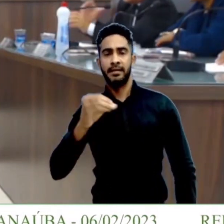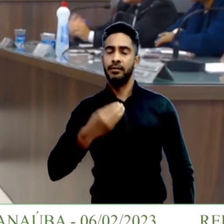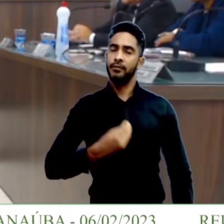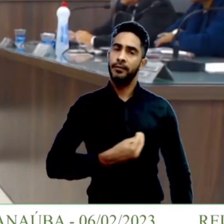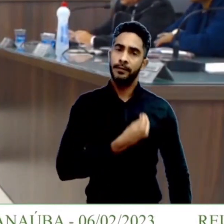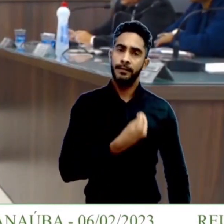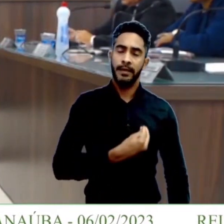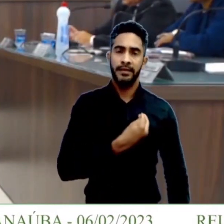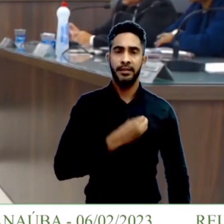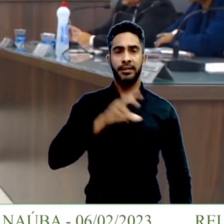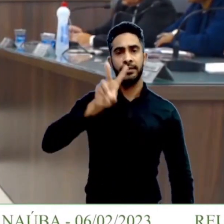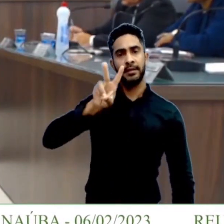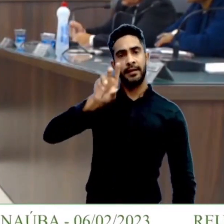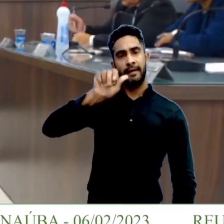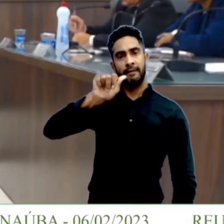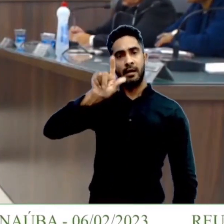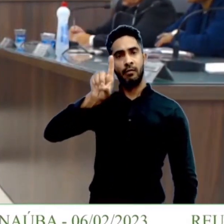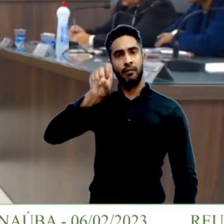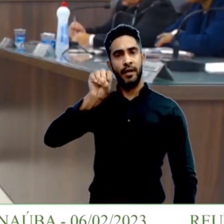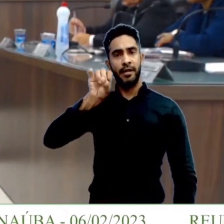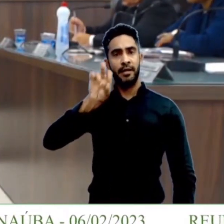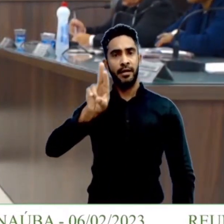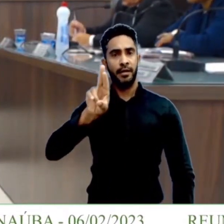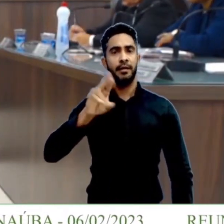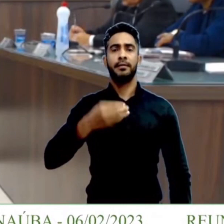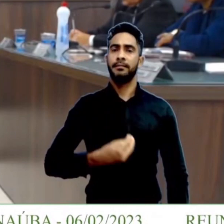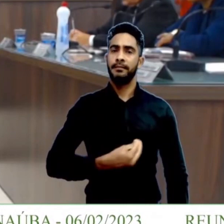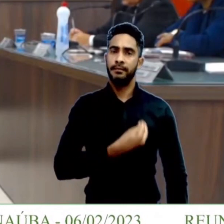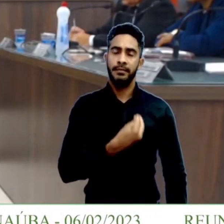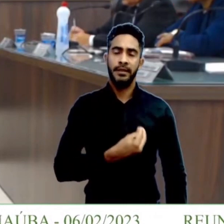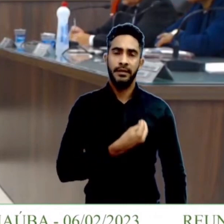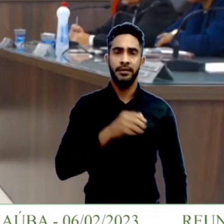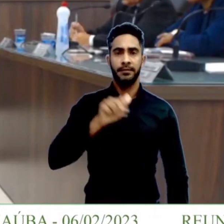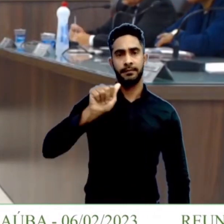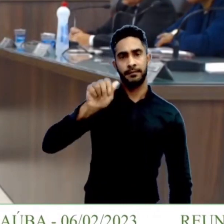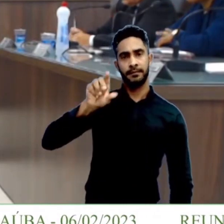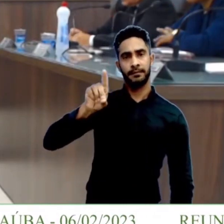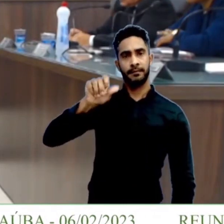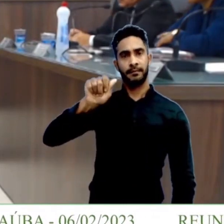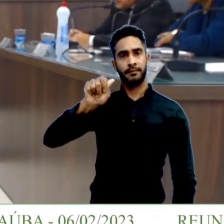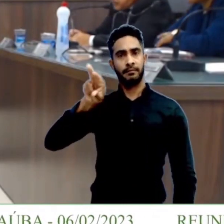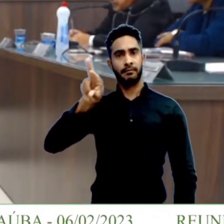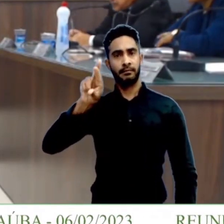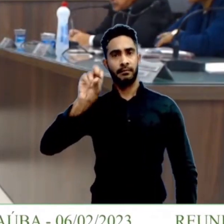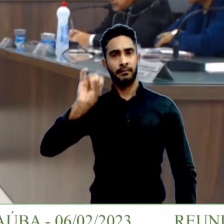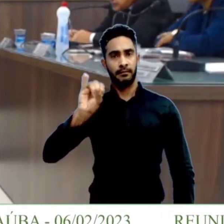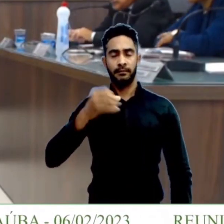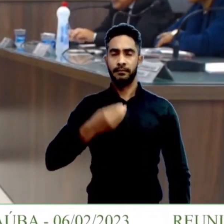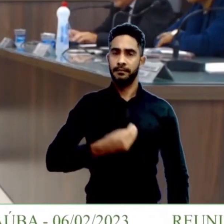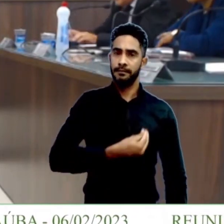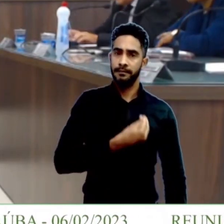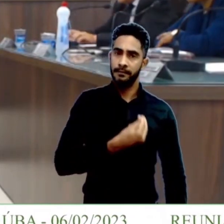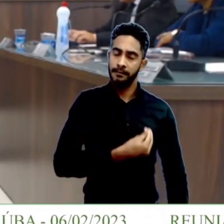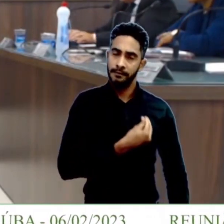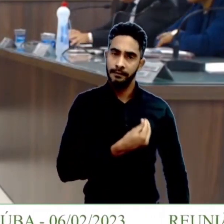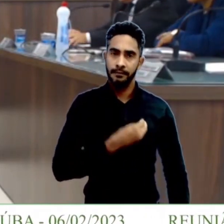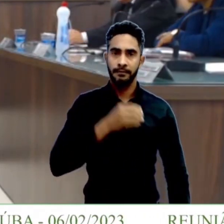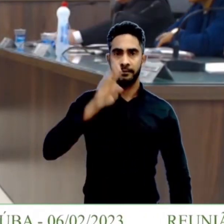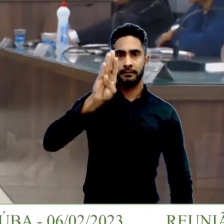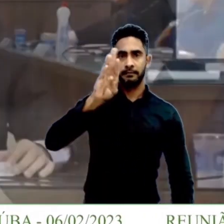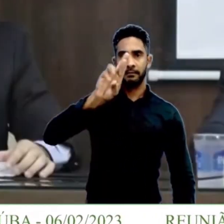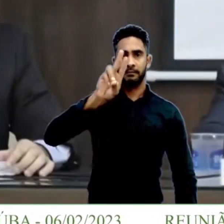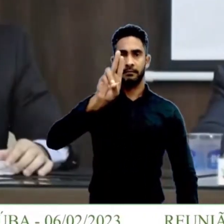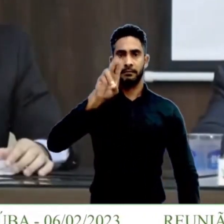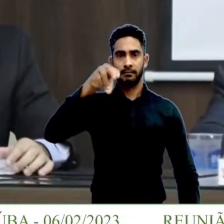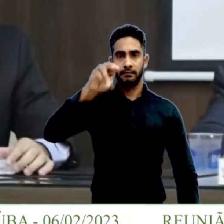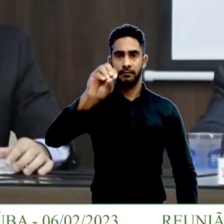Presente. Valdeiro Santos Silva. Presente. Adauri Soares Cordeiro. Presente. Bruno